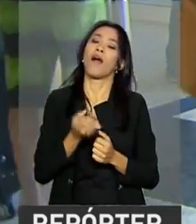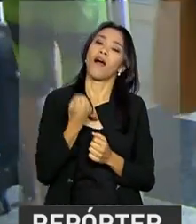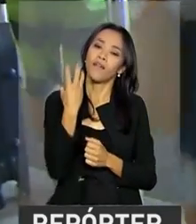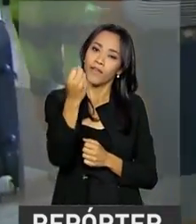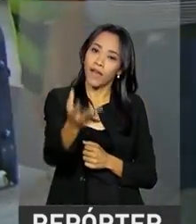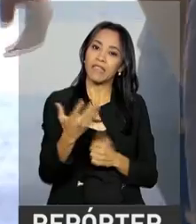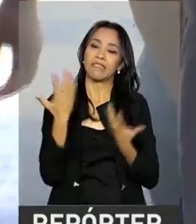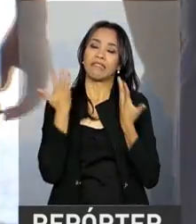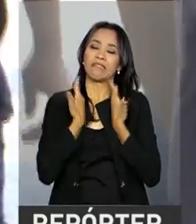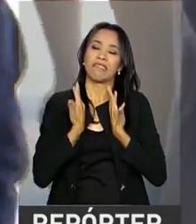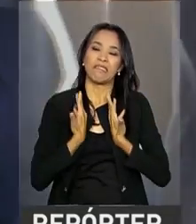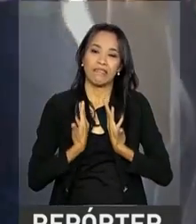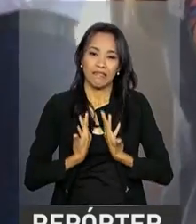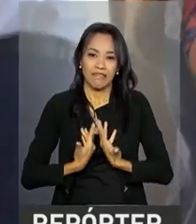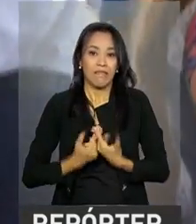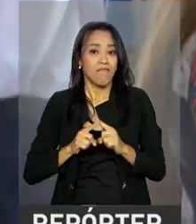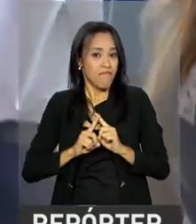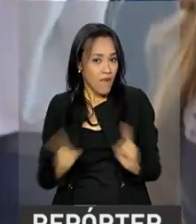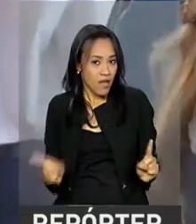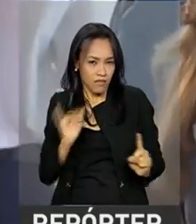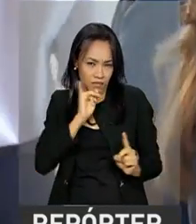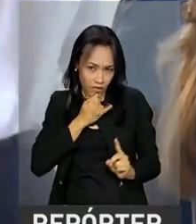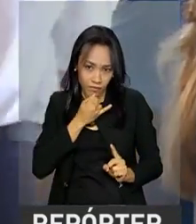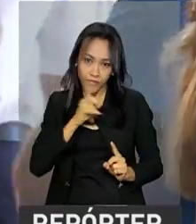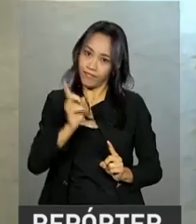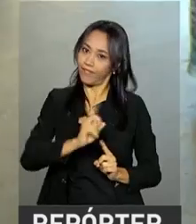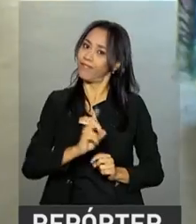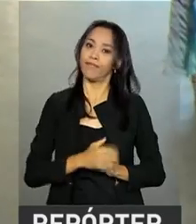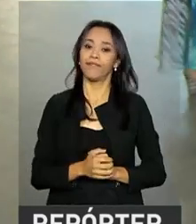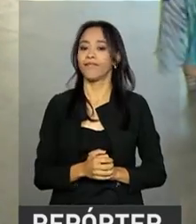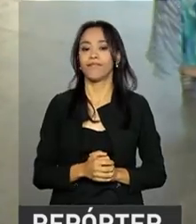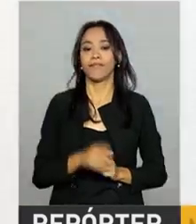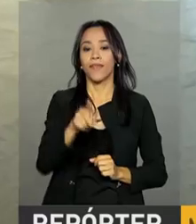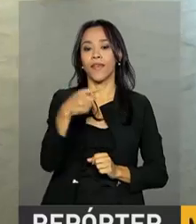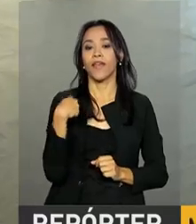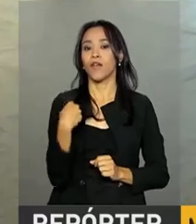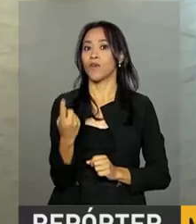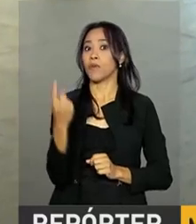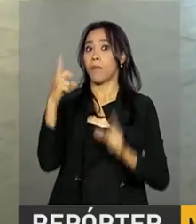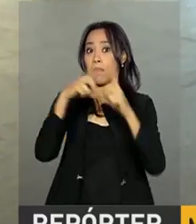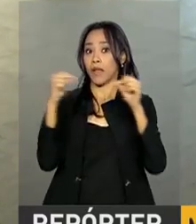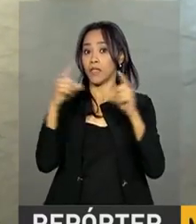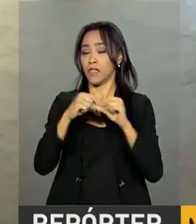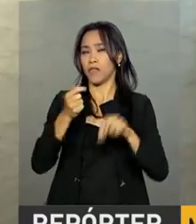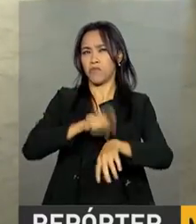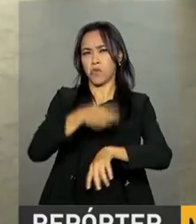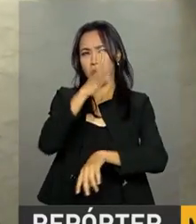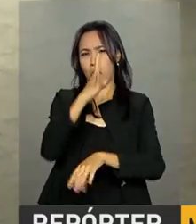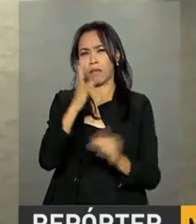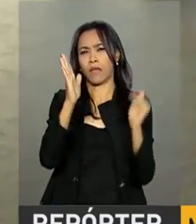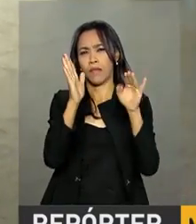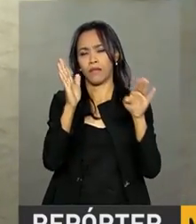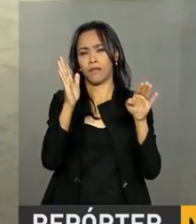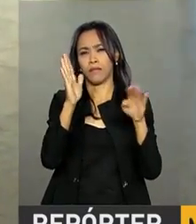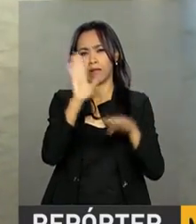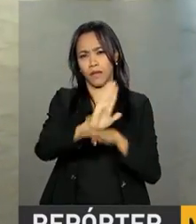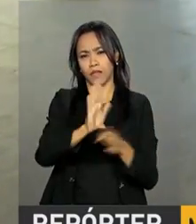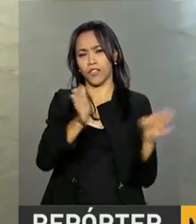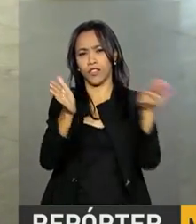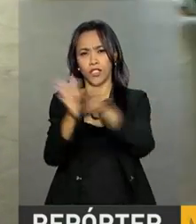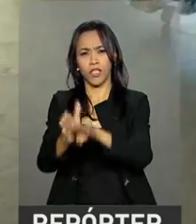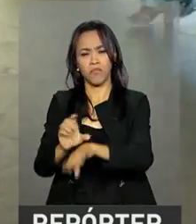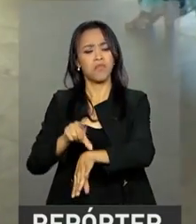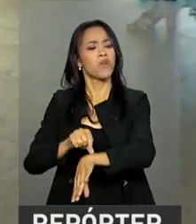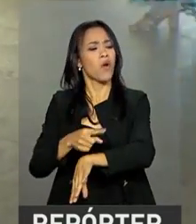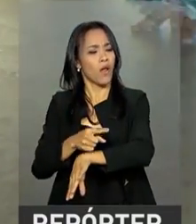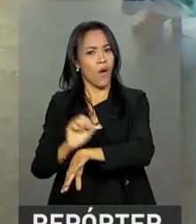ser cansativa, mas isso não desanima o brasileiro. Vim de Brasília. Não, nós saímos às 4 da tarde e chegamos agora... Que horas